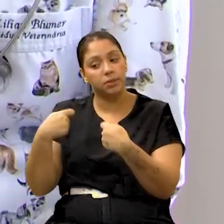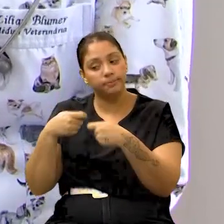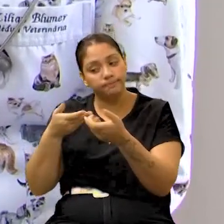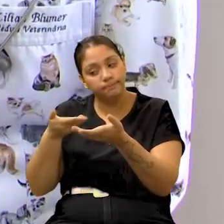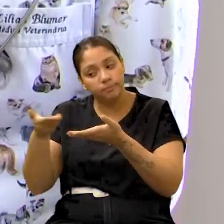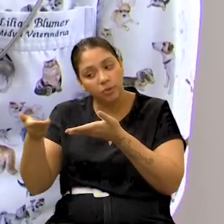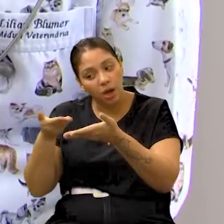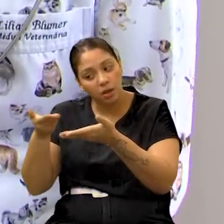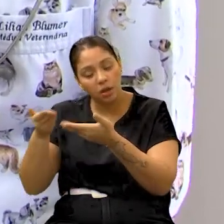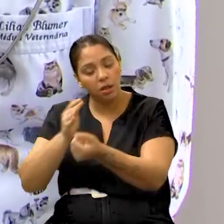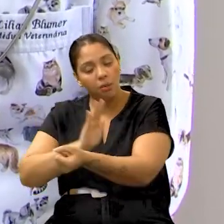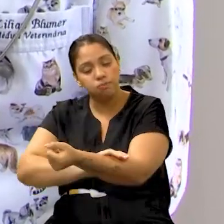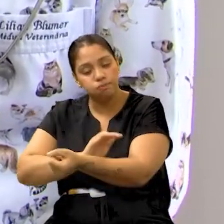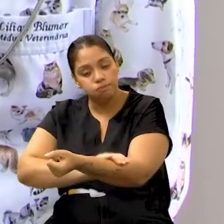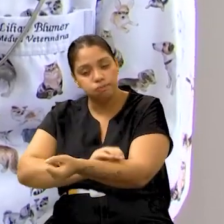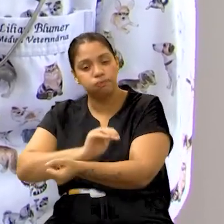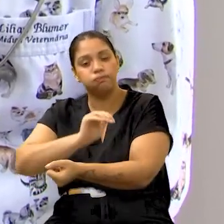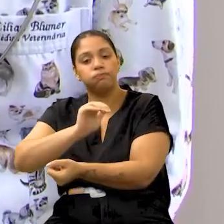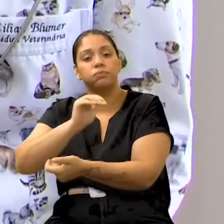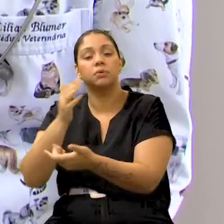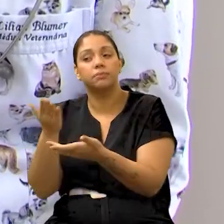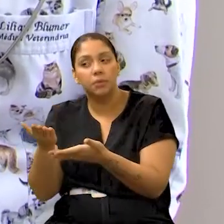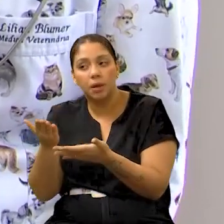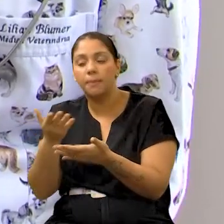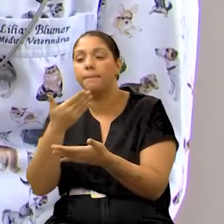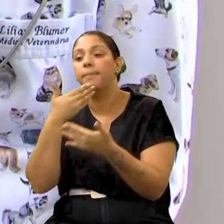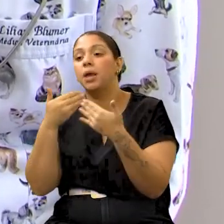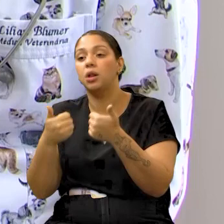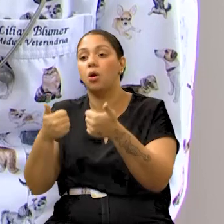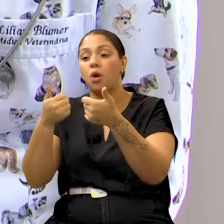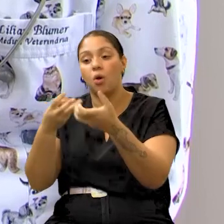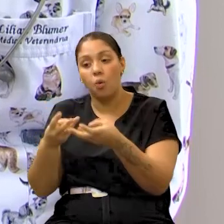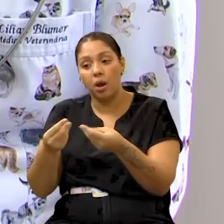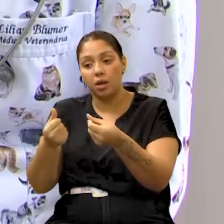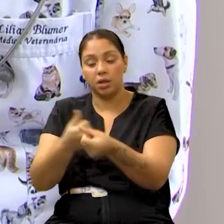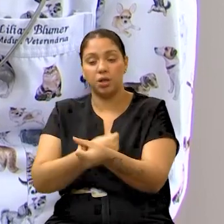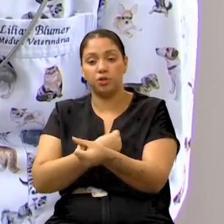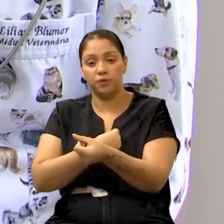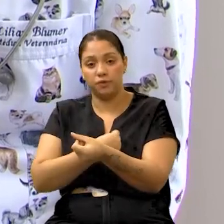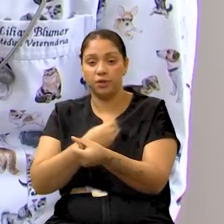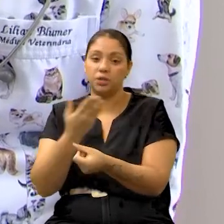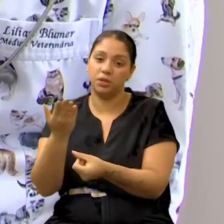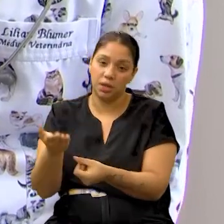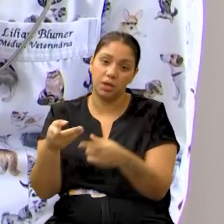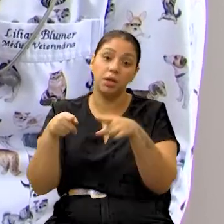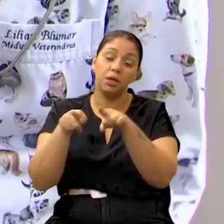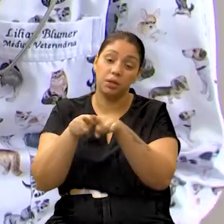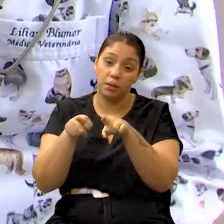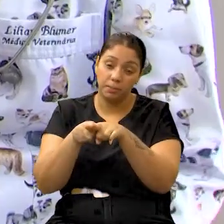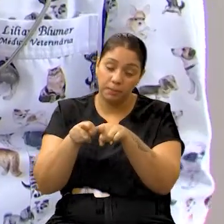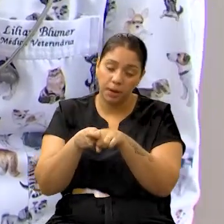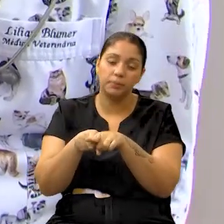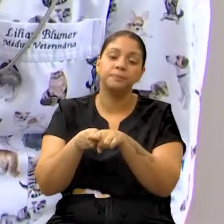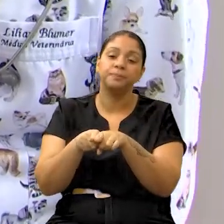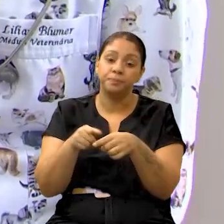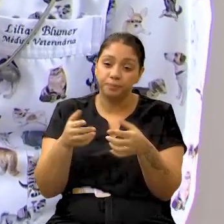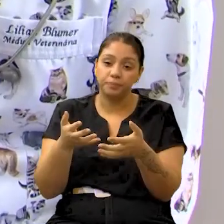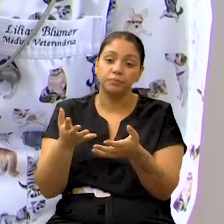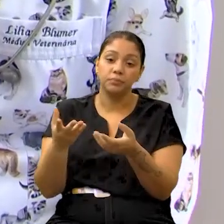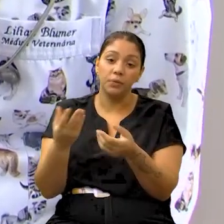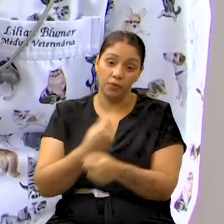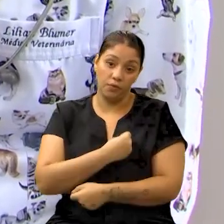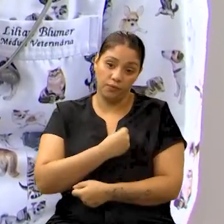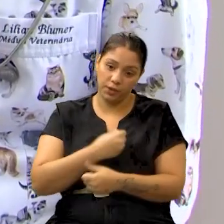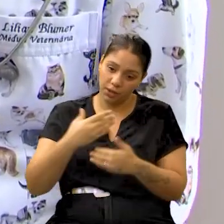a gente vai tratar essa hipertensão e vai melhorar a qualidade de vida dele, consequentemente aumentar